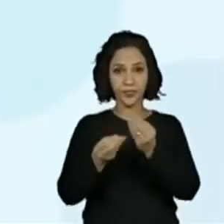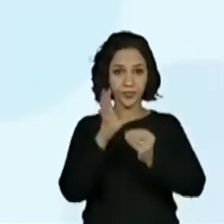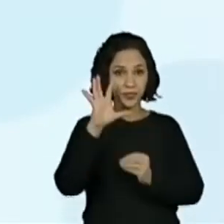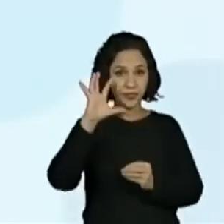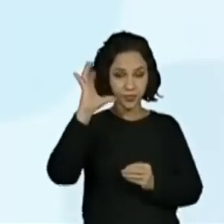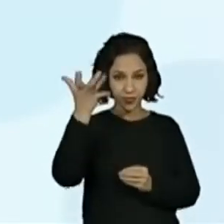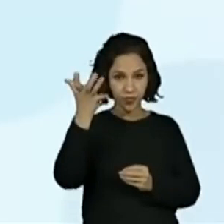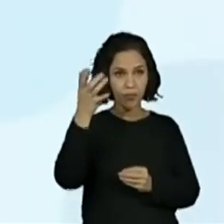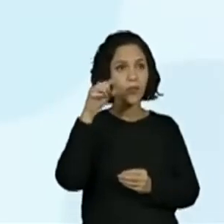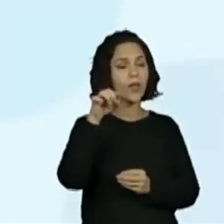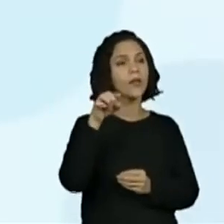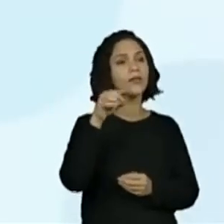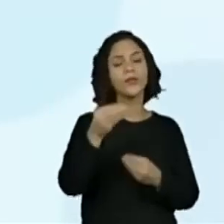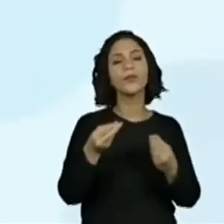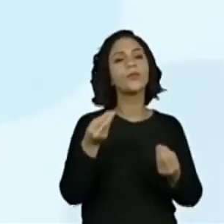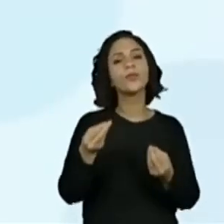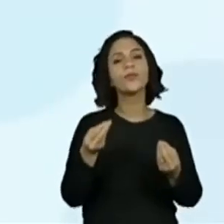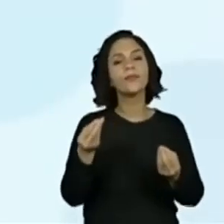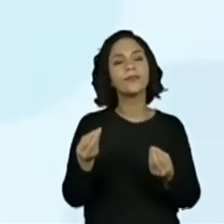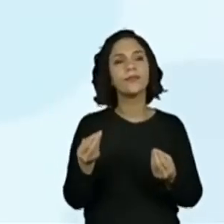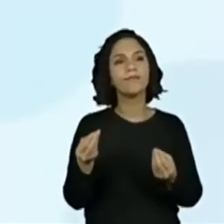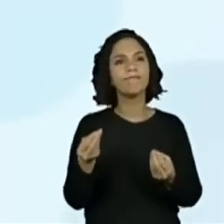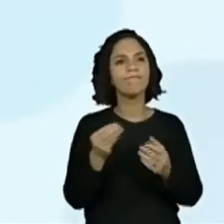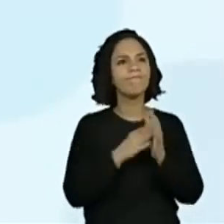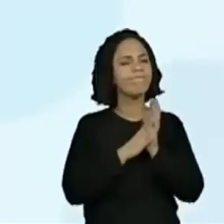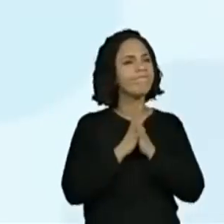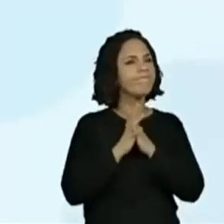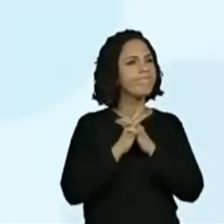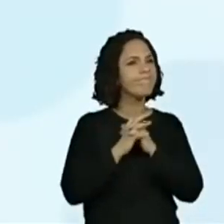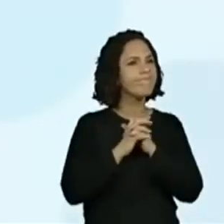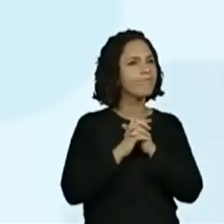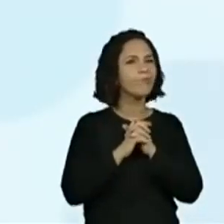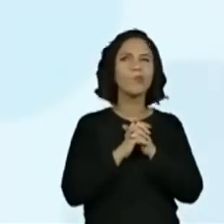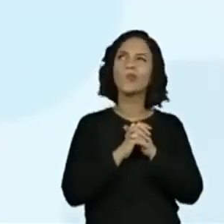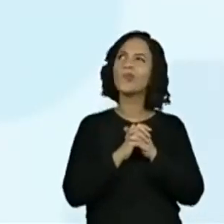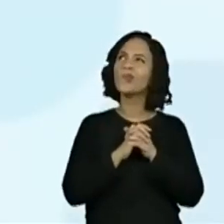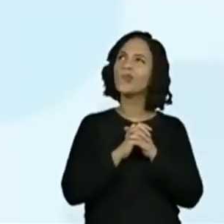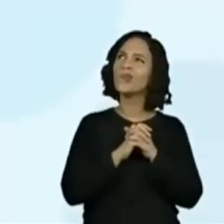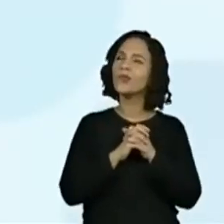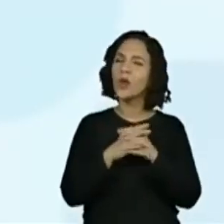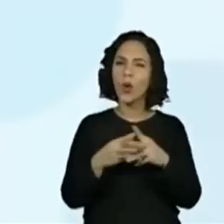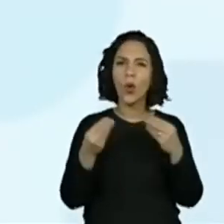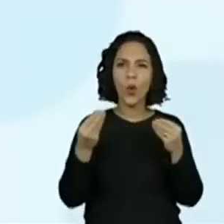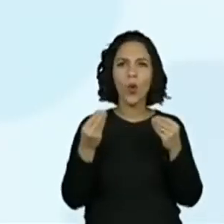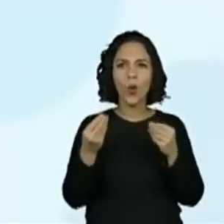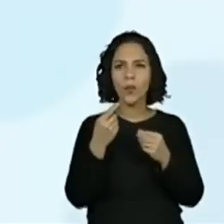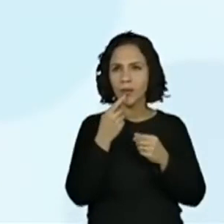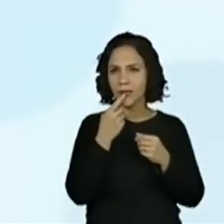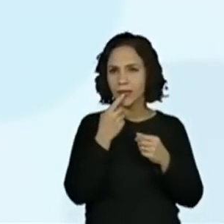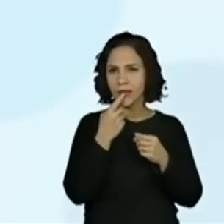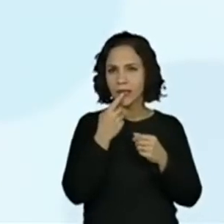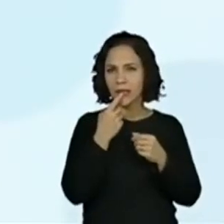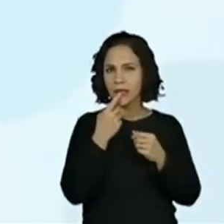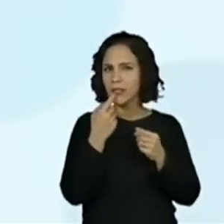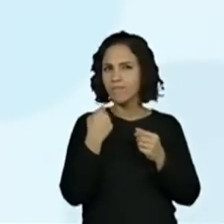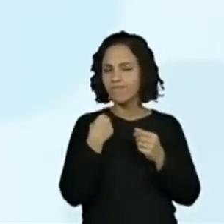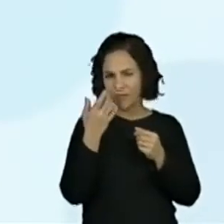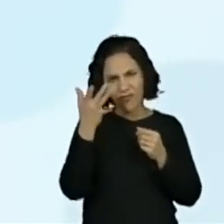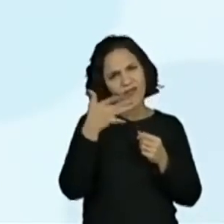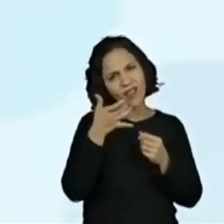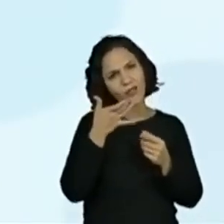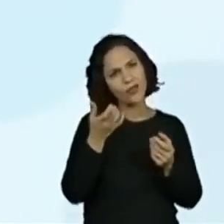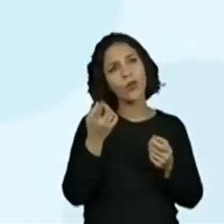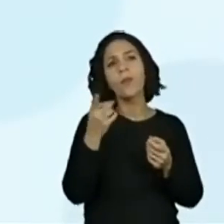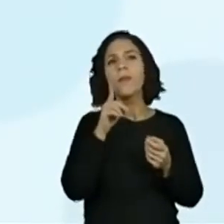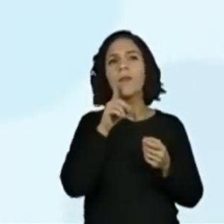notícia dos jovens, hein? Como aconteceu? Ih, professora, vamos lá, será que eles lembram? Essa tá fácil. Tá fácil? Uma pergunta